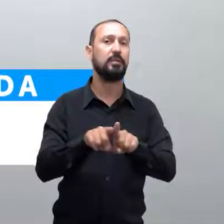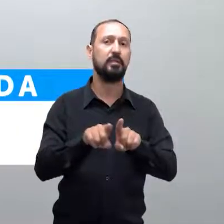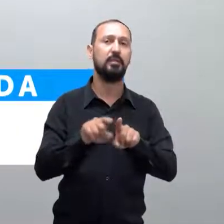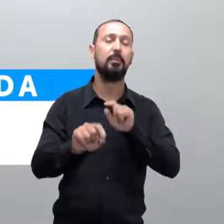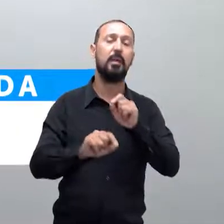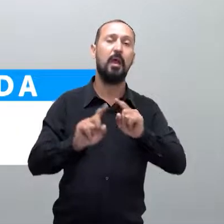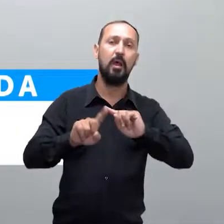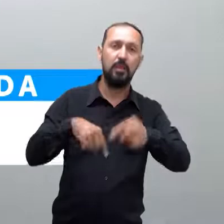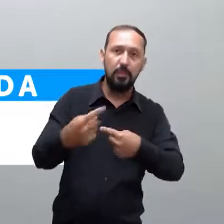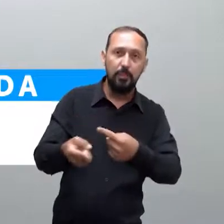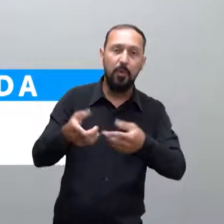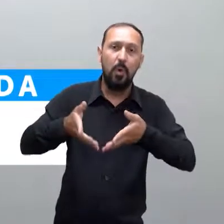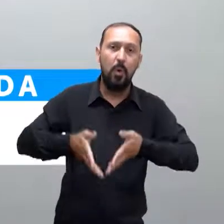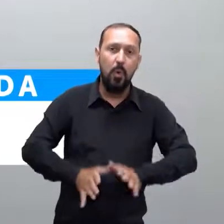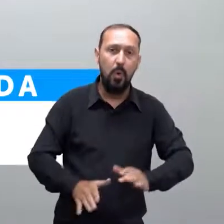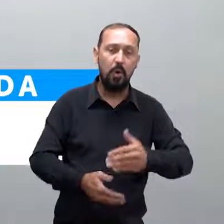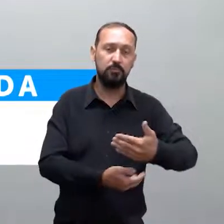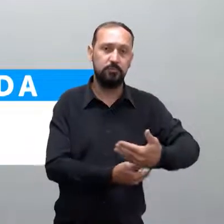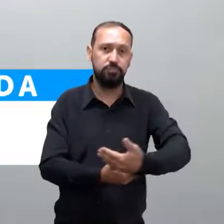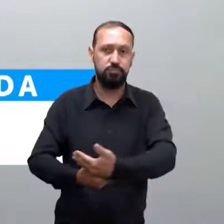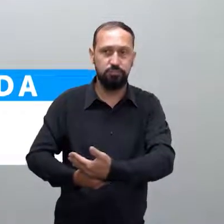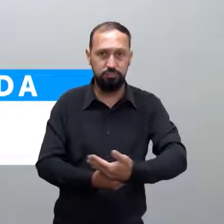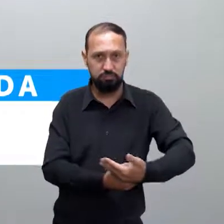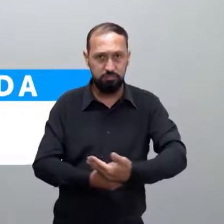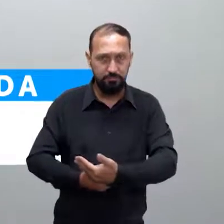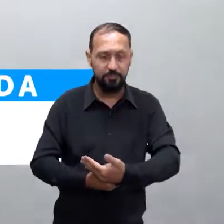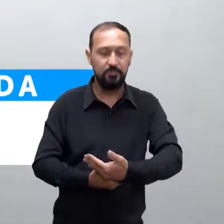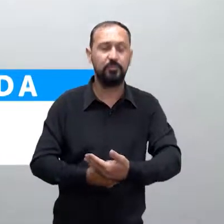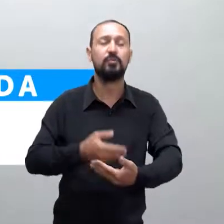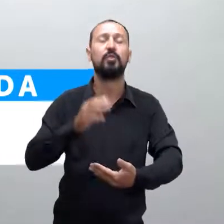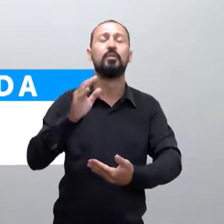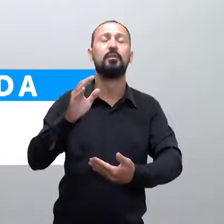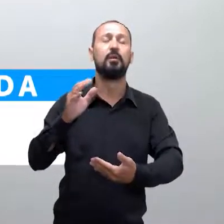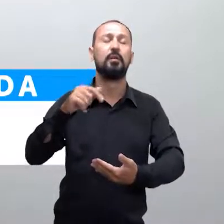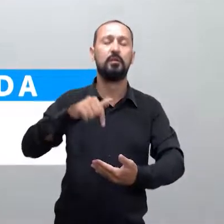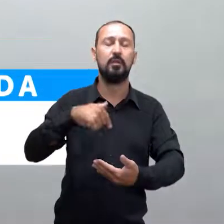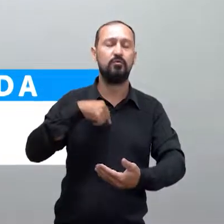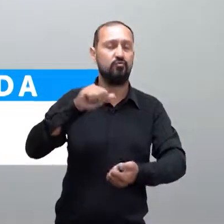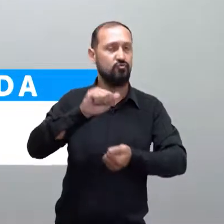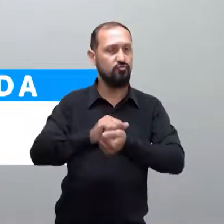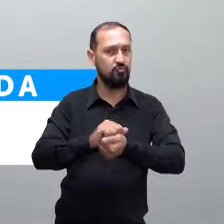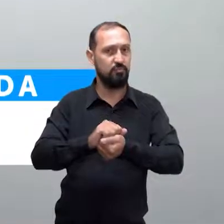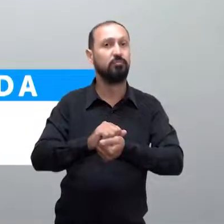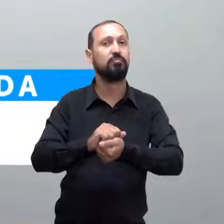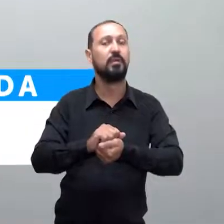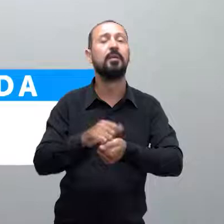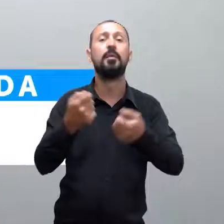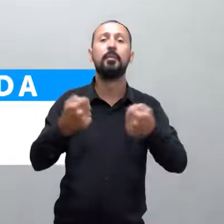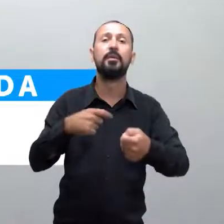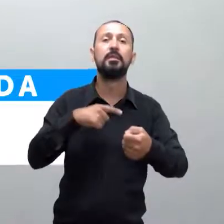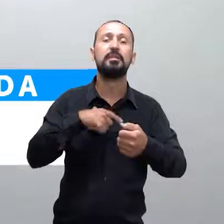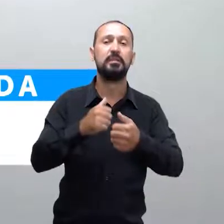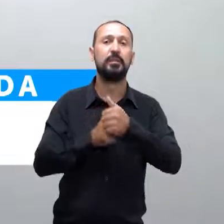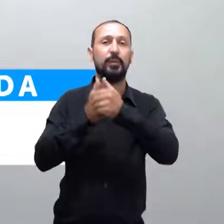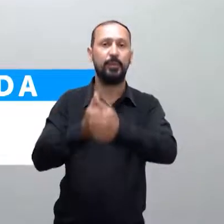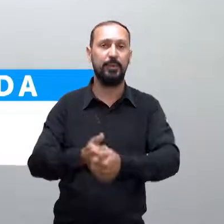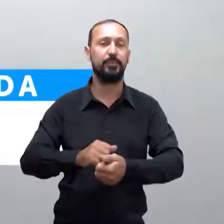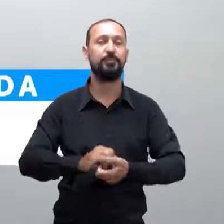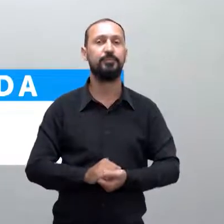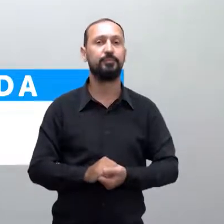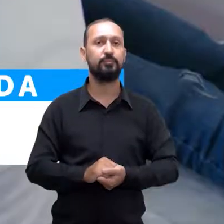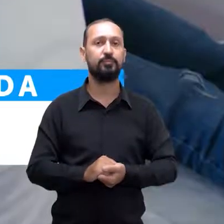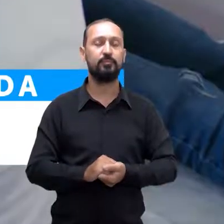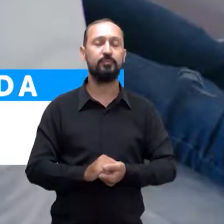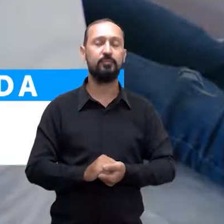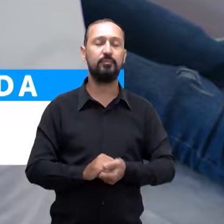e também depois da gestação, quando ela já estiver com o seu filho e precisando desse